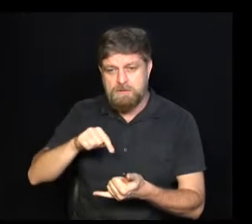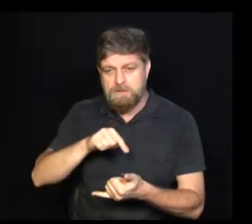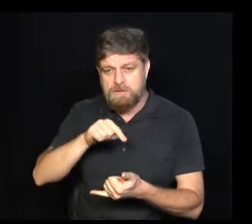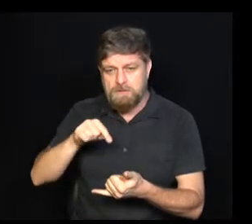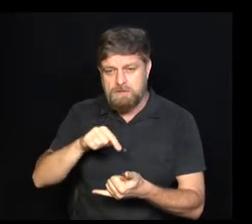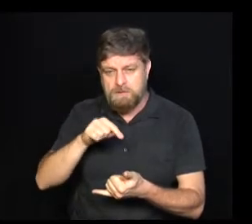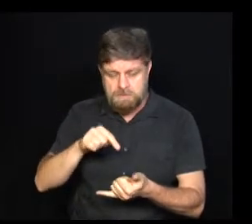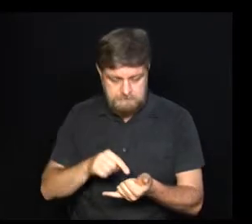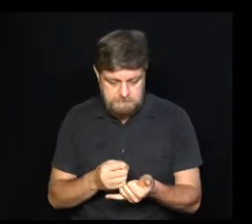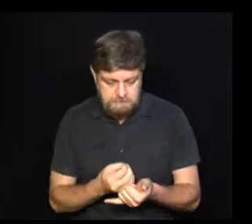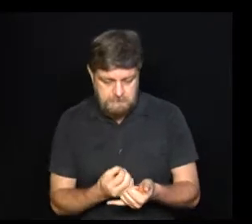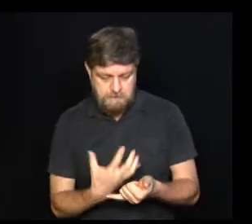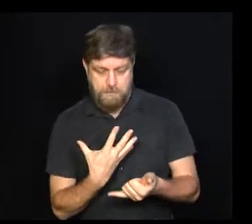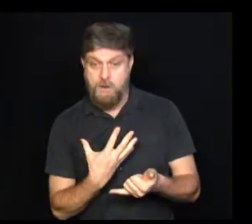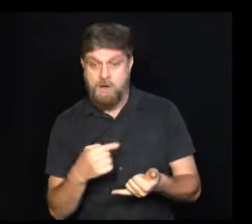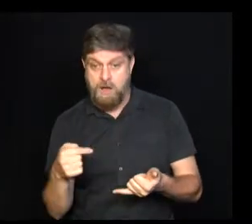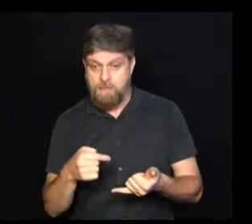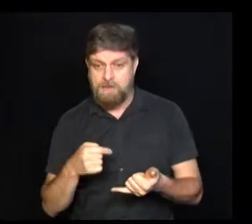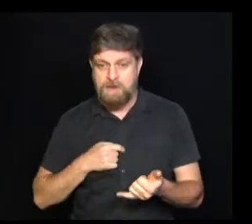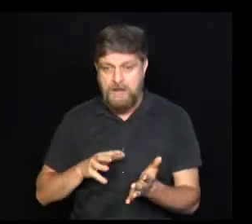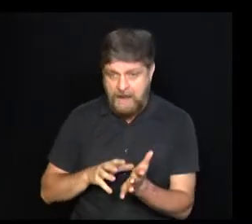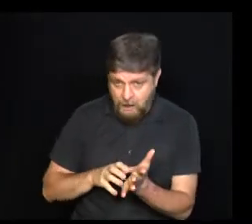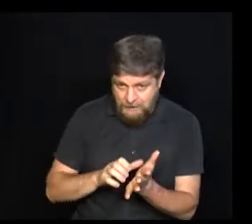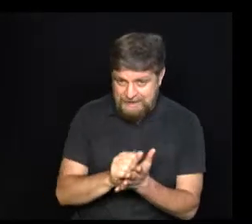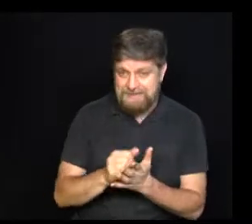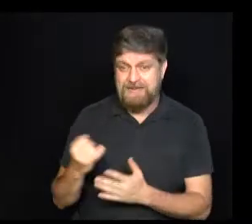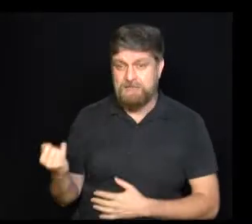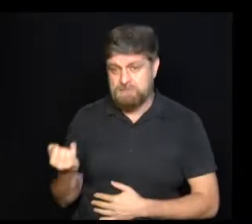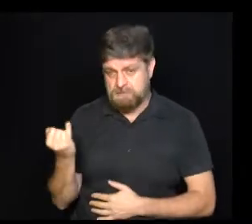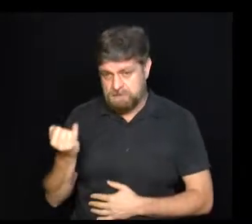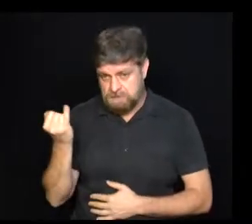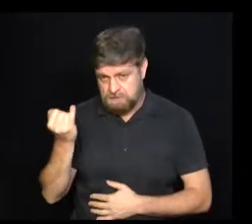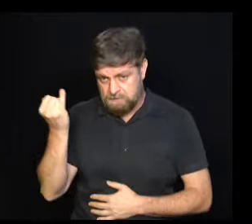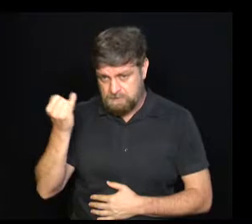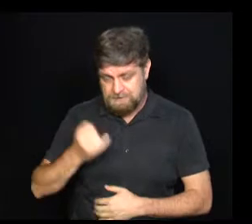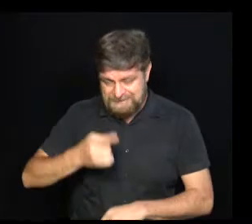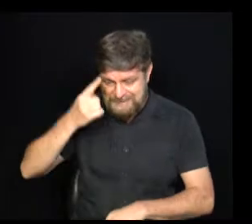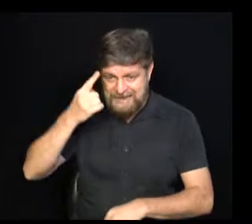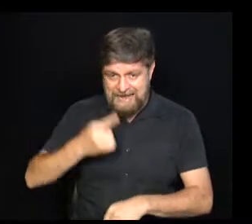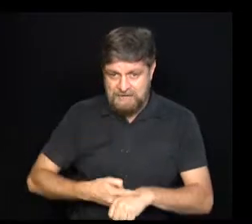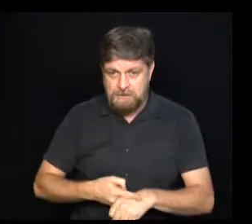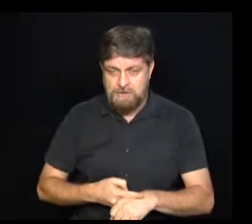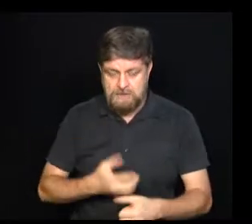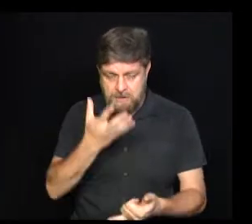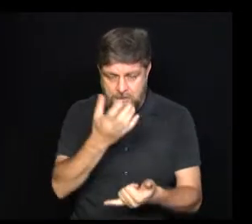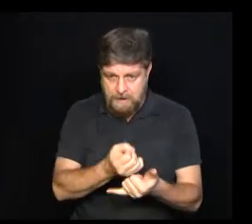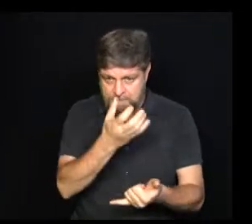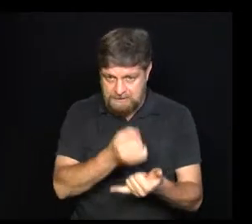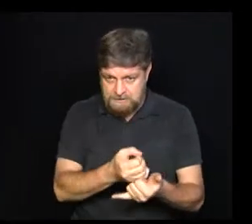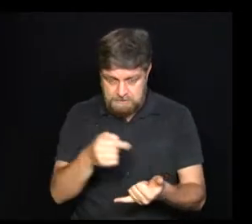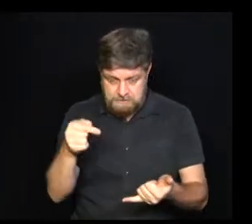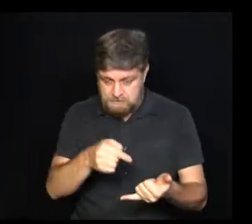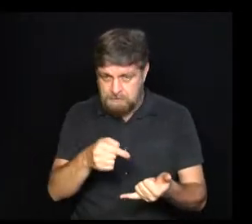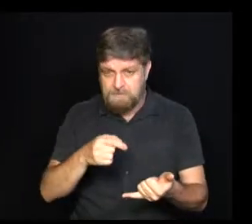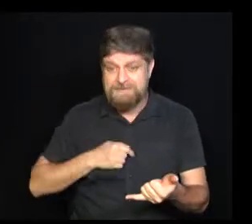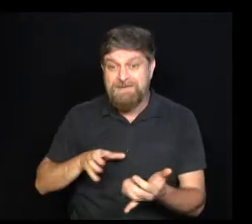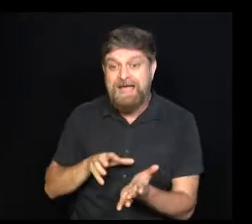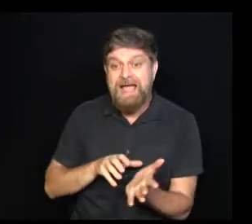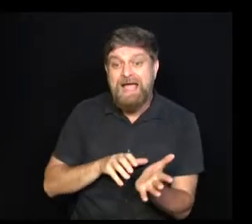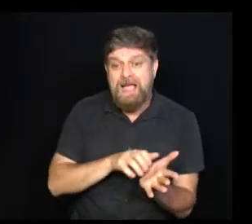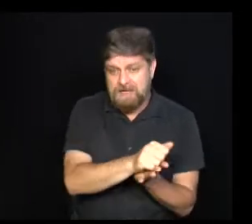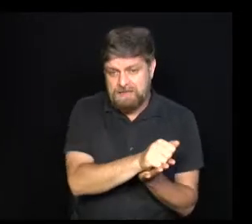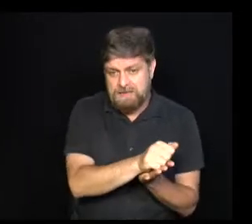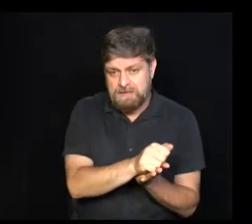É importante fazer o cadastro a hora que baixar o botão, que é atualizar o aplicativo, porque esse cadastro